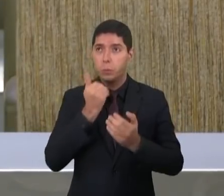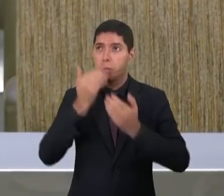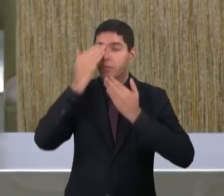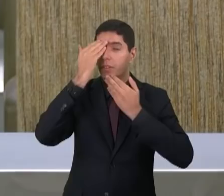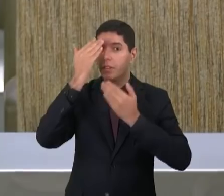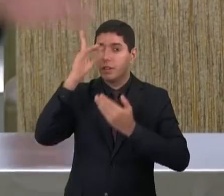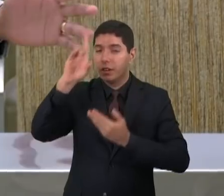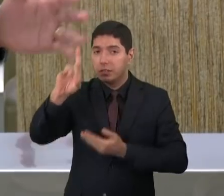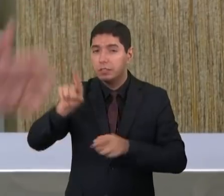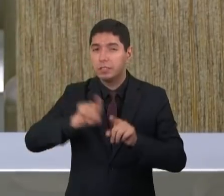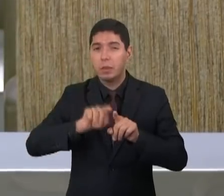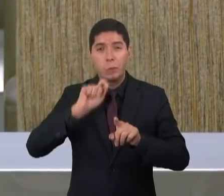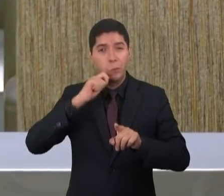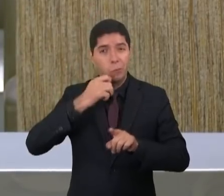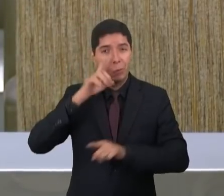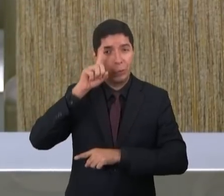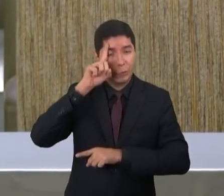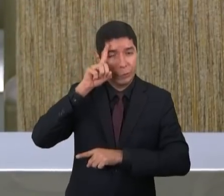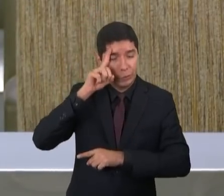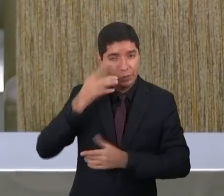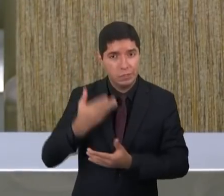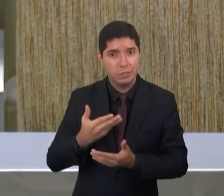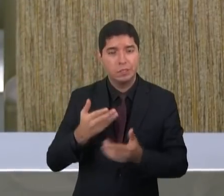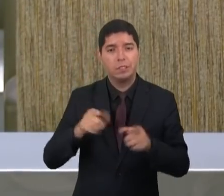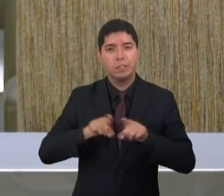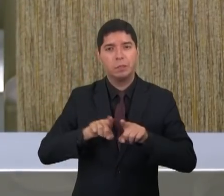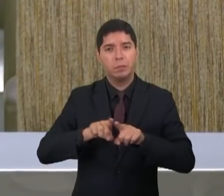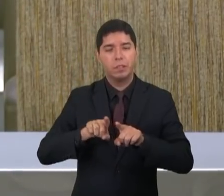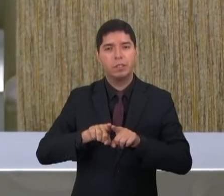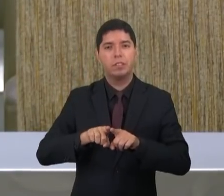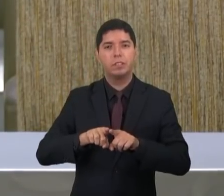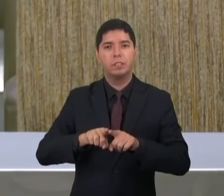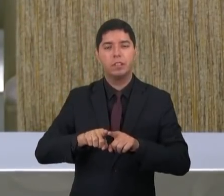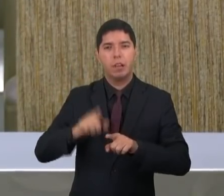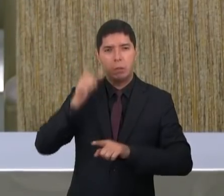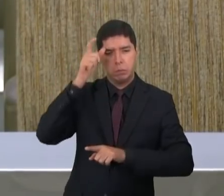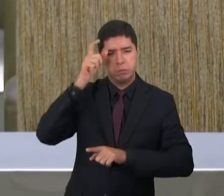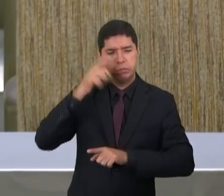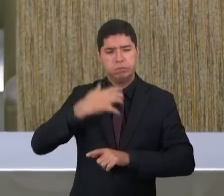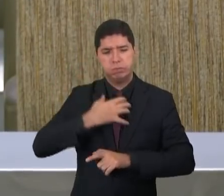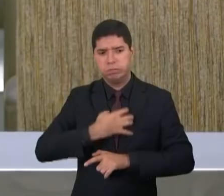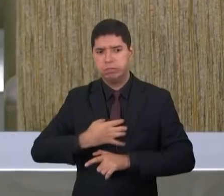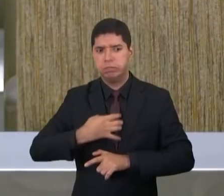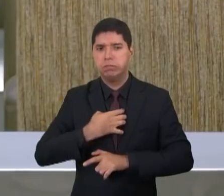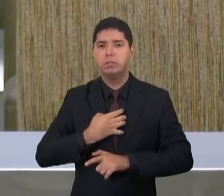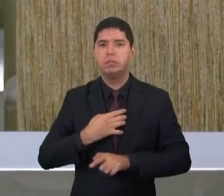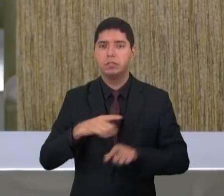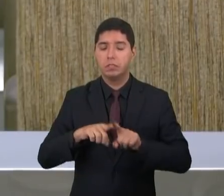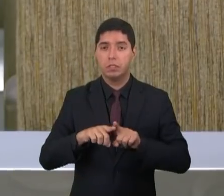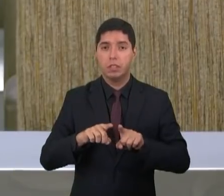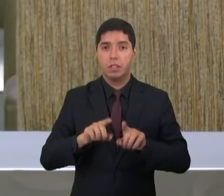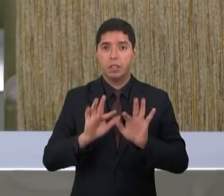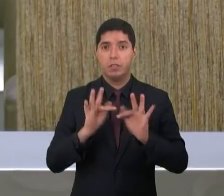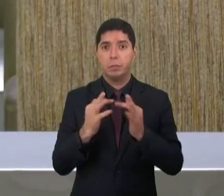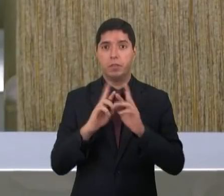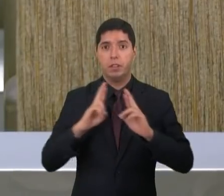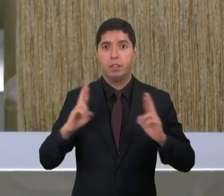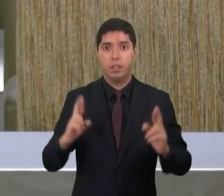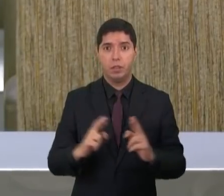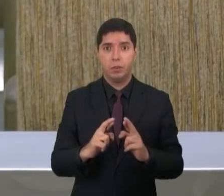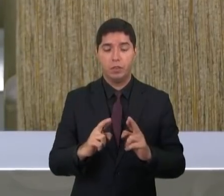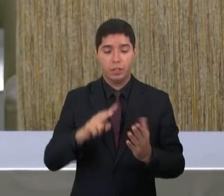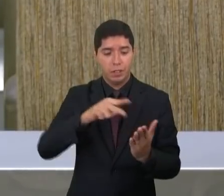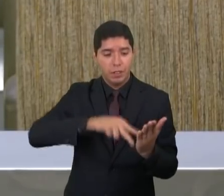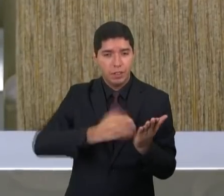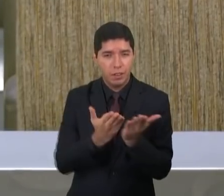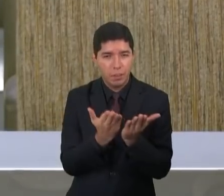Deus pelo pão de cada dia. É aquela família que se reúne para ler a palavra de Deus. É